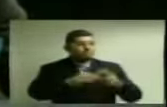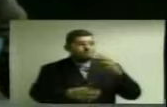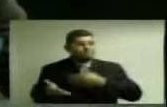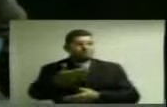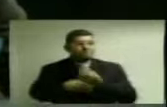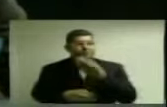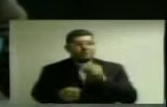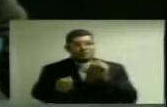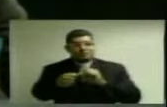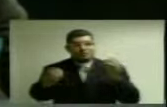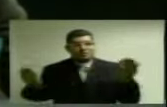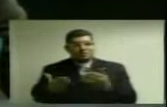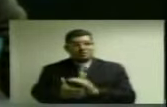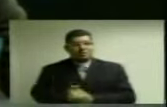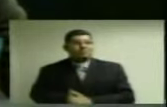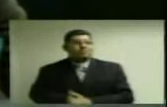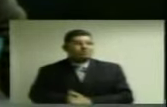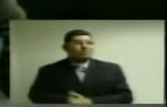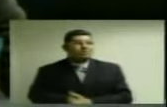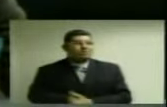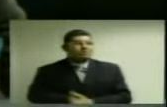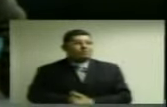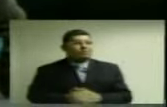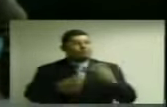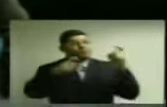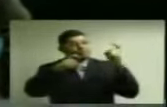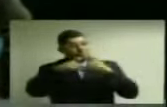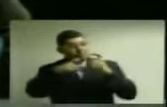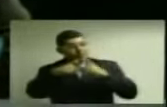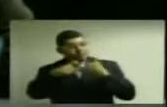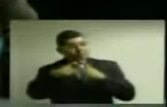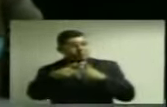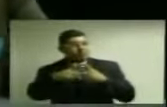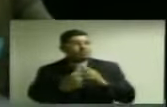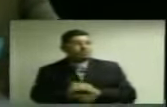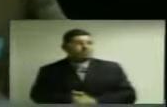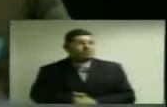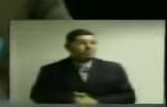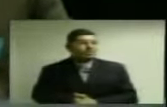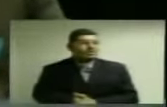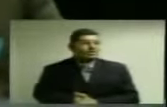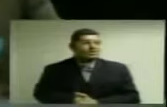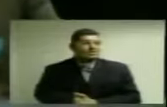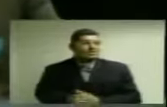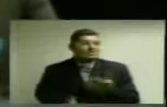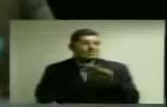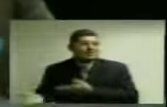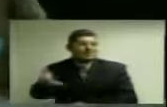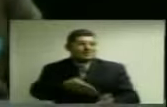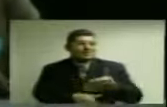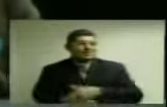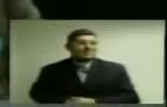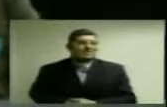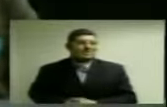que estão querendo fazer na medicina no nosso país. Muito obrigado, senhor presidente.